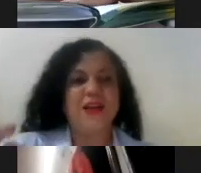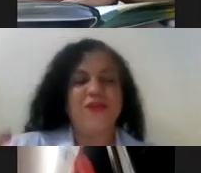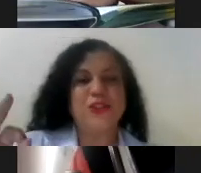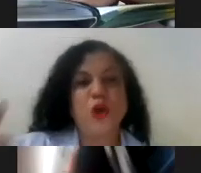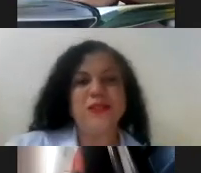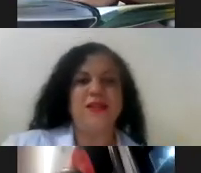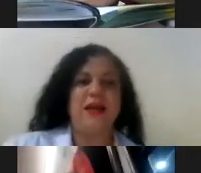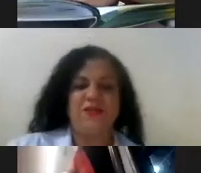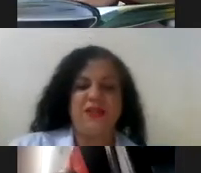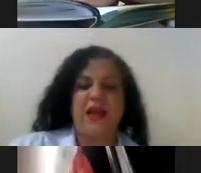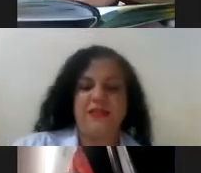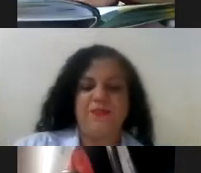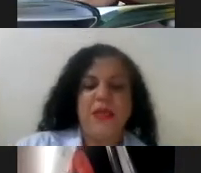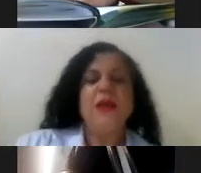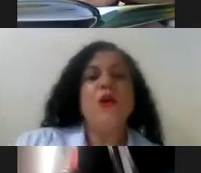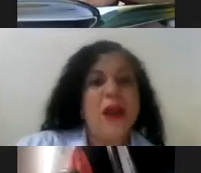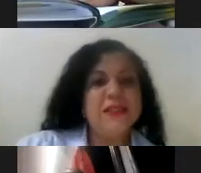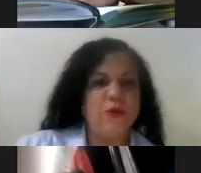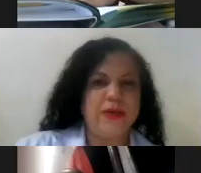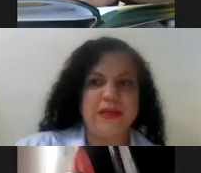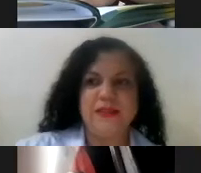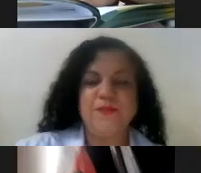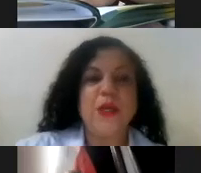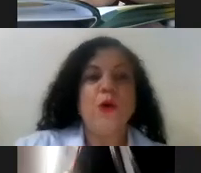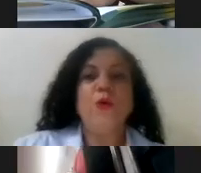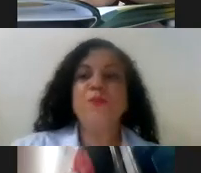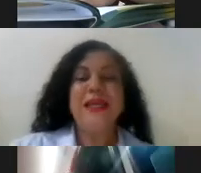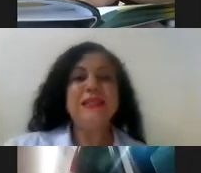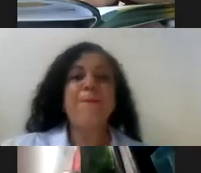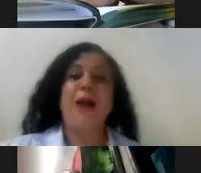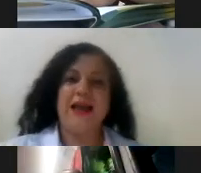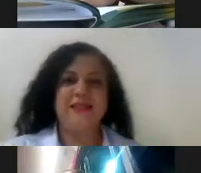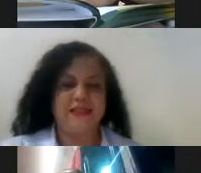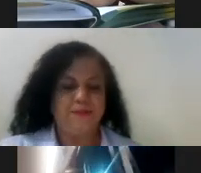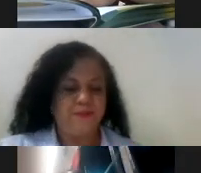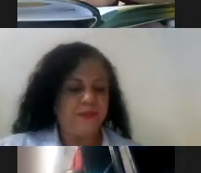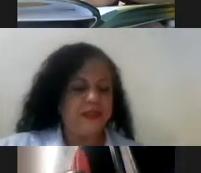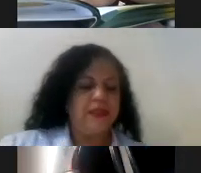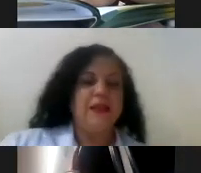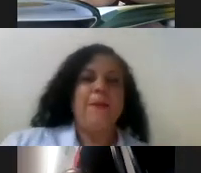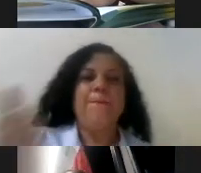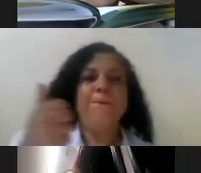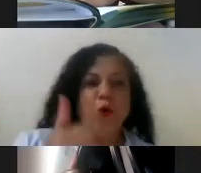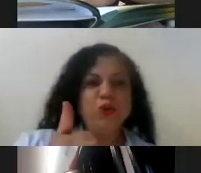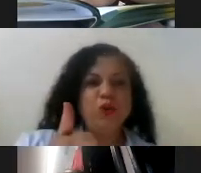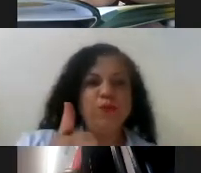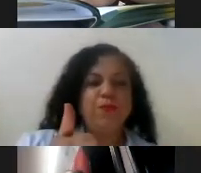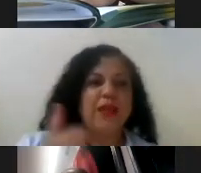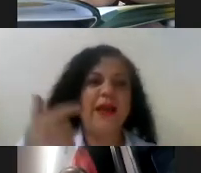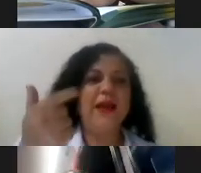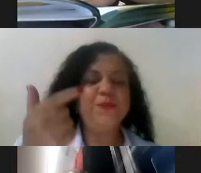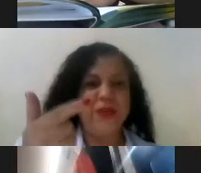é através dos sinais vitais. Quais são eles? Os principais: